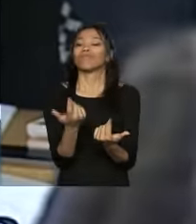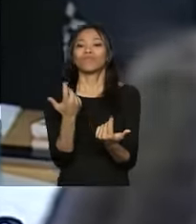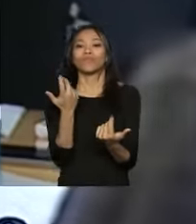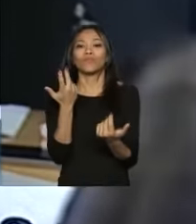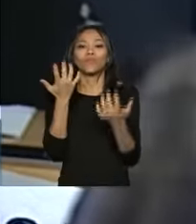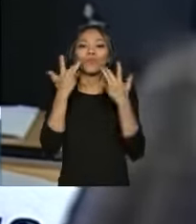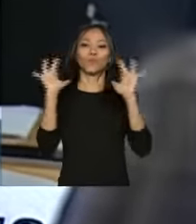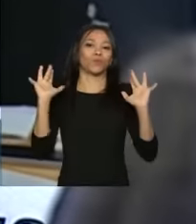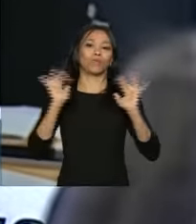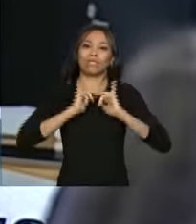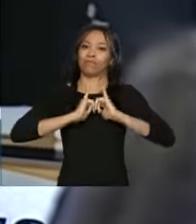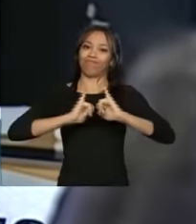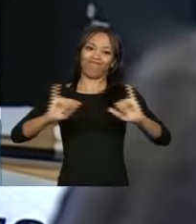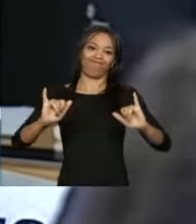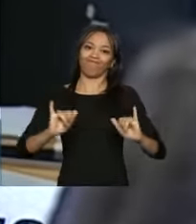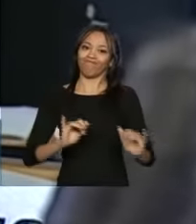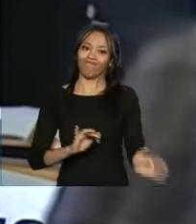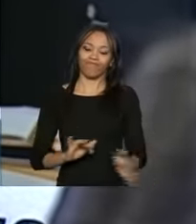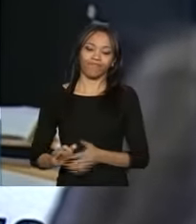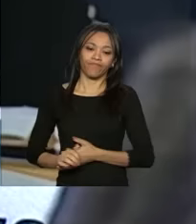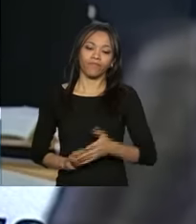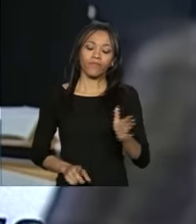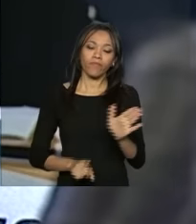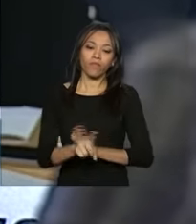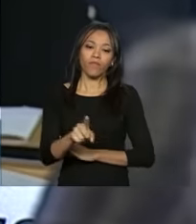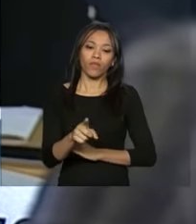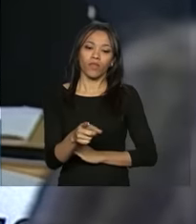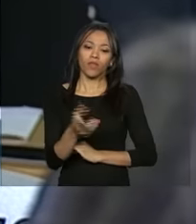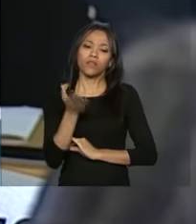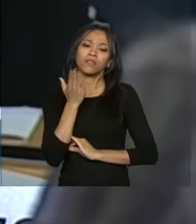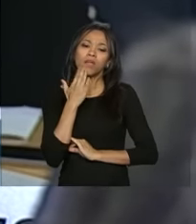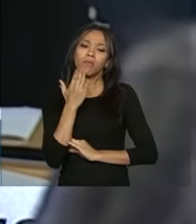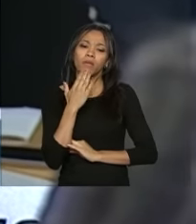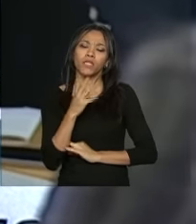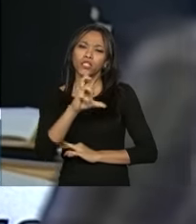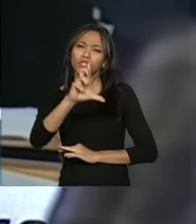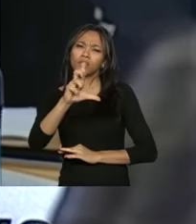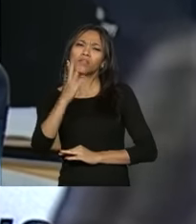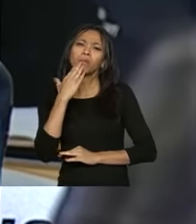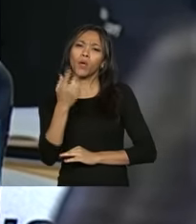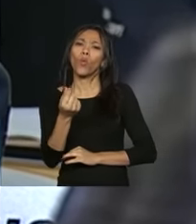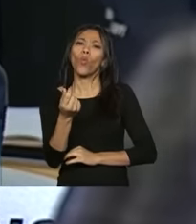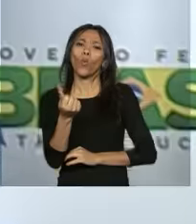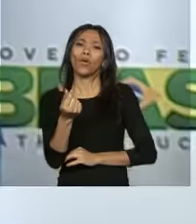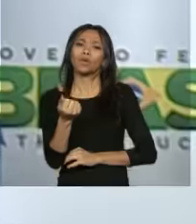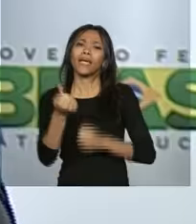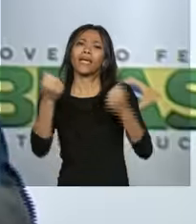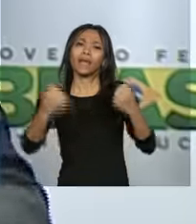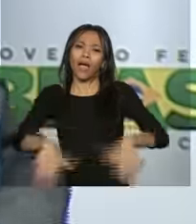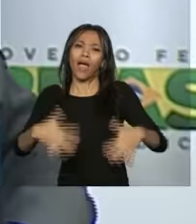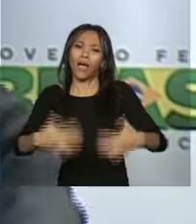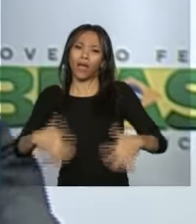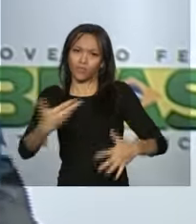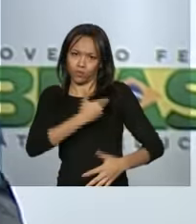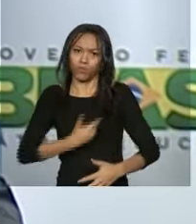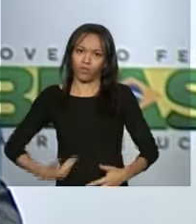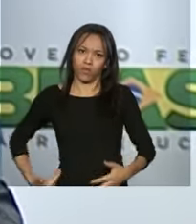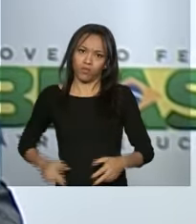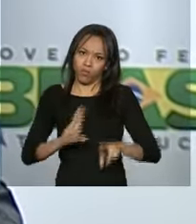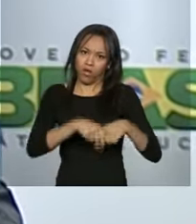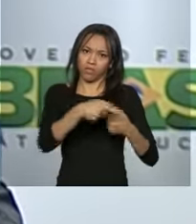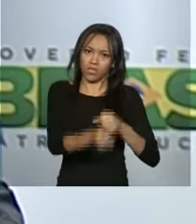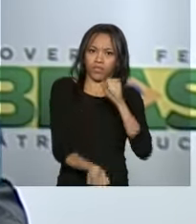brevemente a minha pergunta é possível e dimensionar o custo que o Estado tem com essa prática não o que nós conseguimos eh